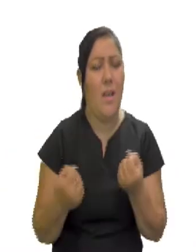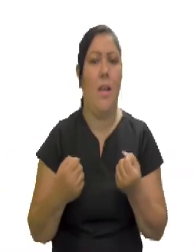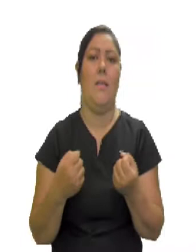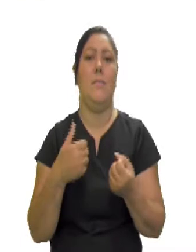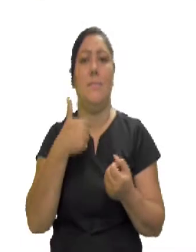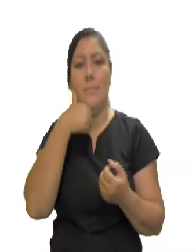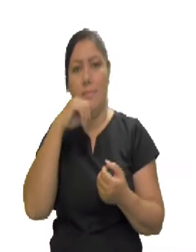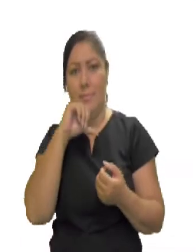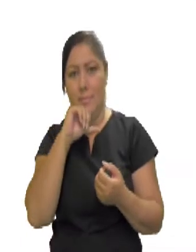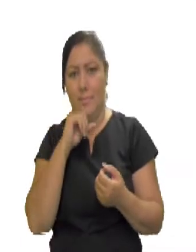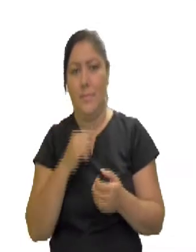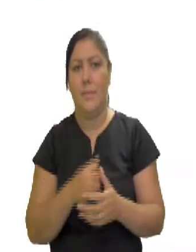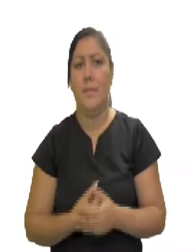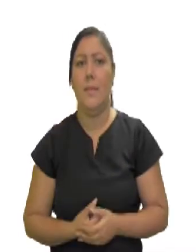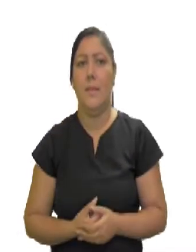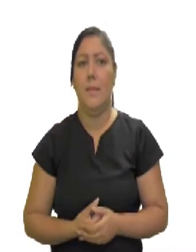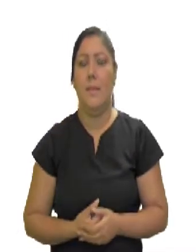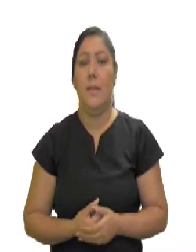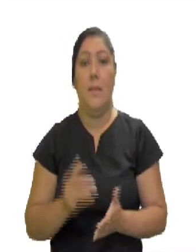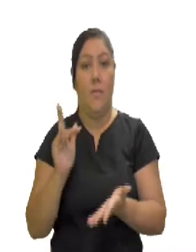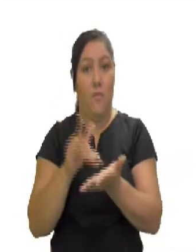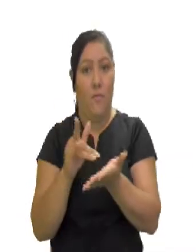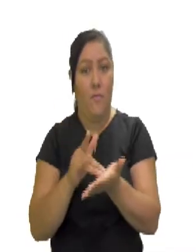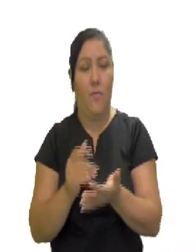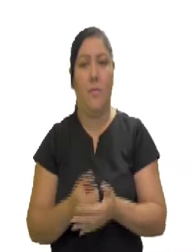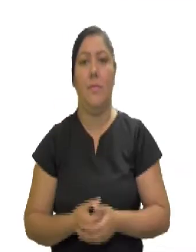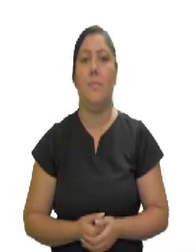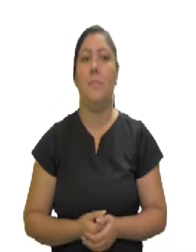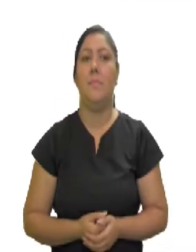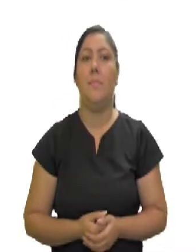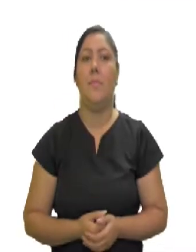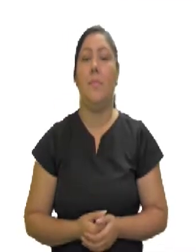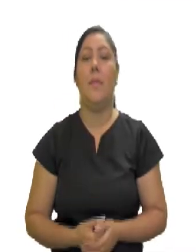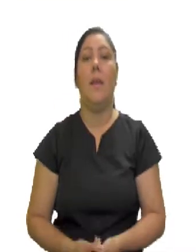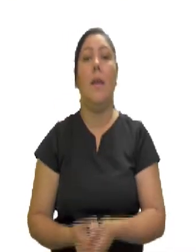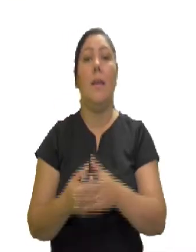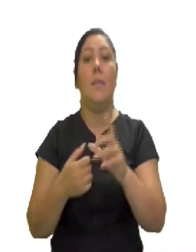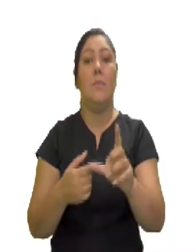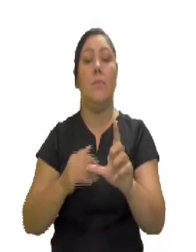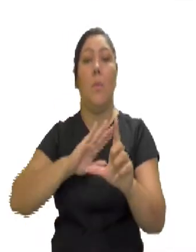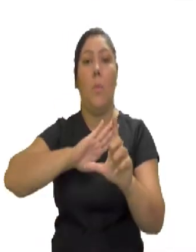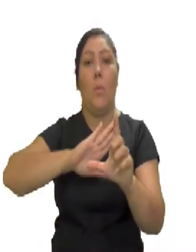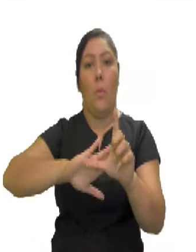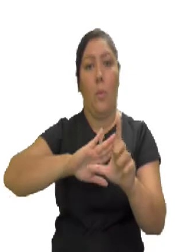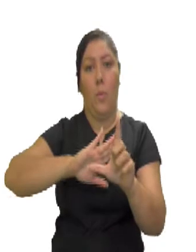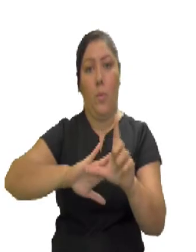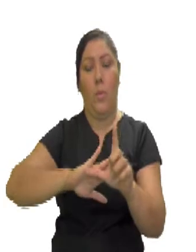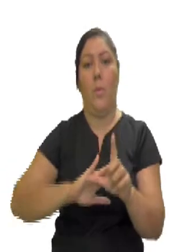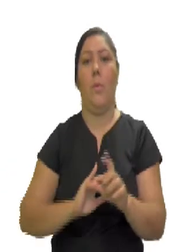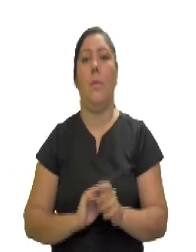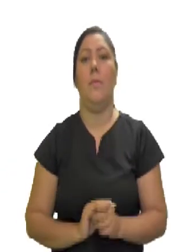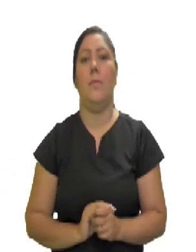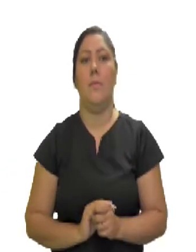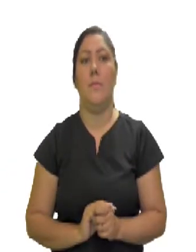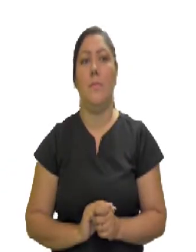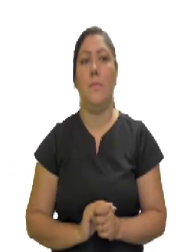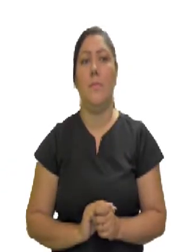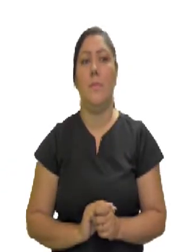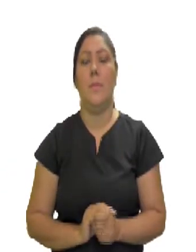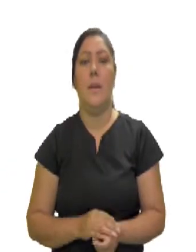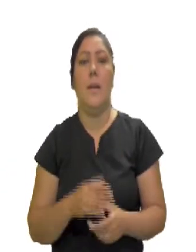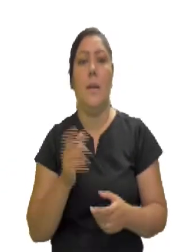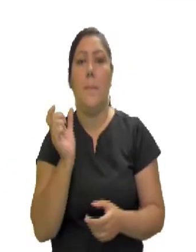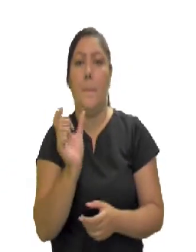copo. E no sentido conotativo, está associado a palavras usadas no sentido